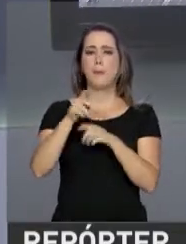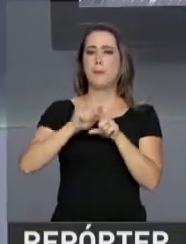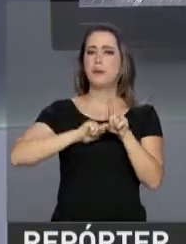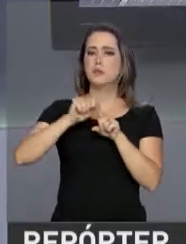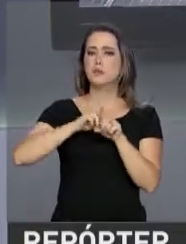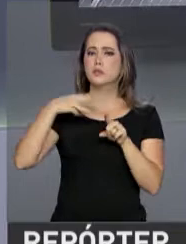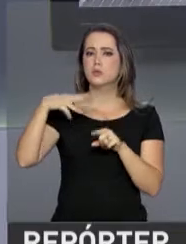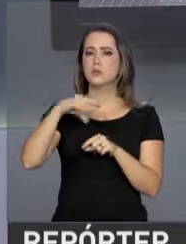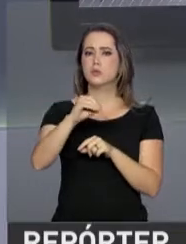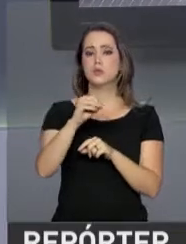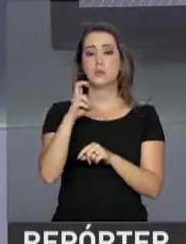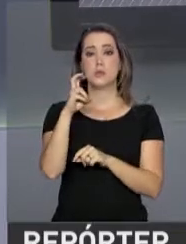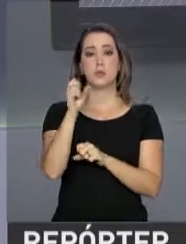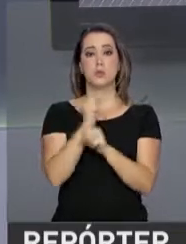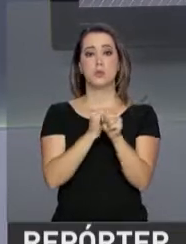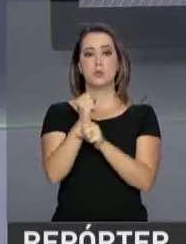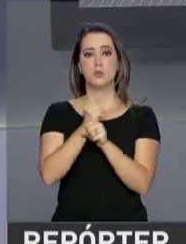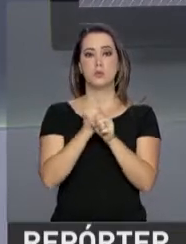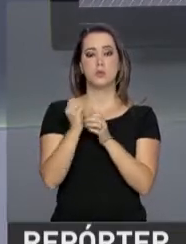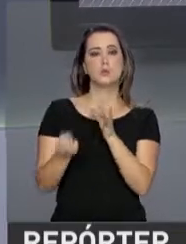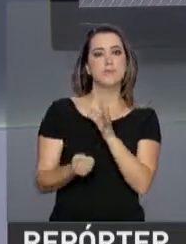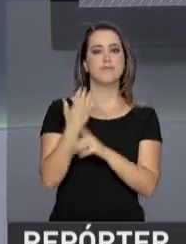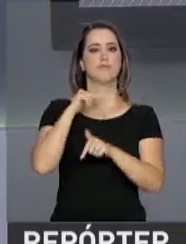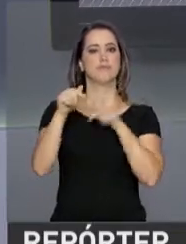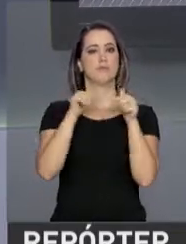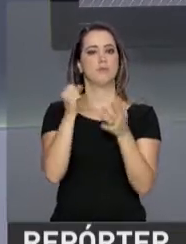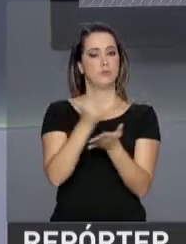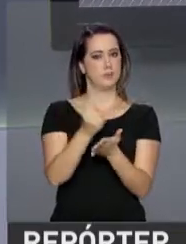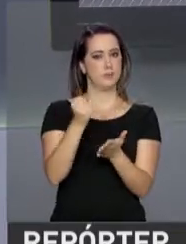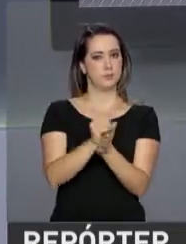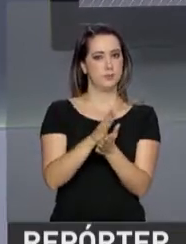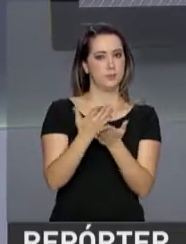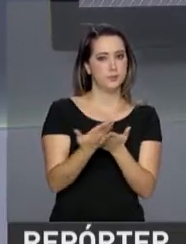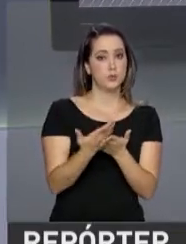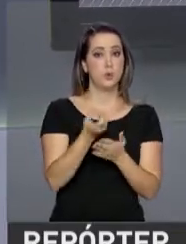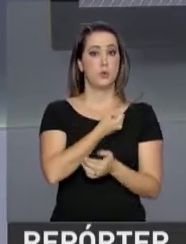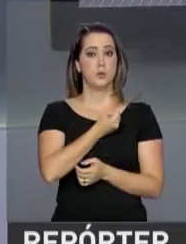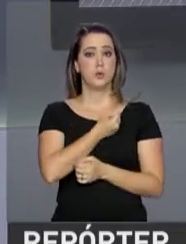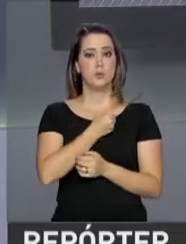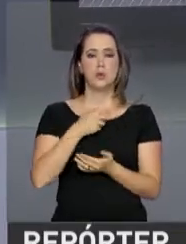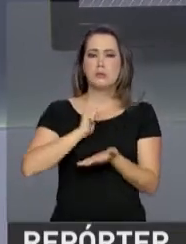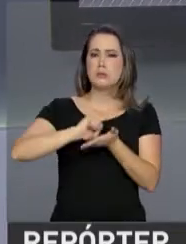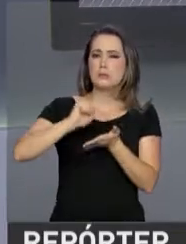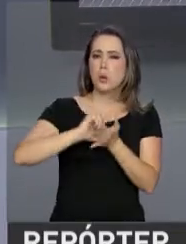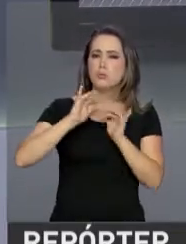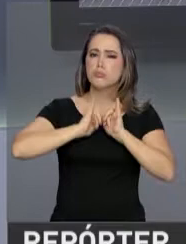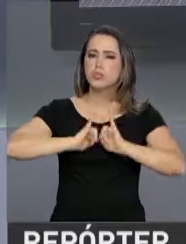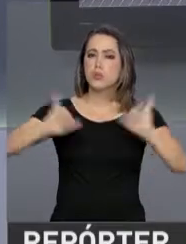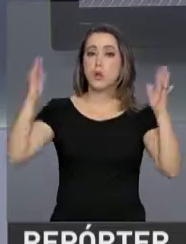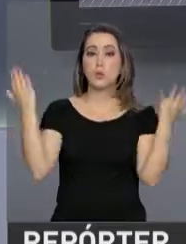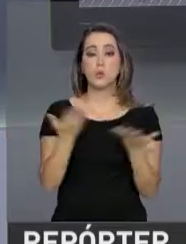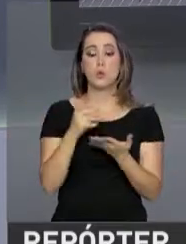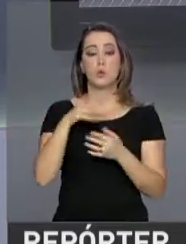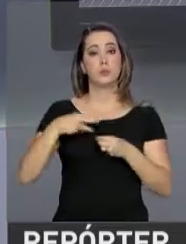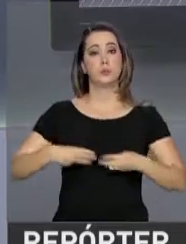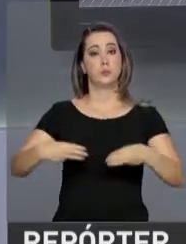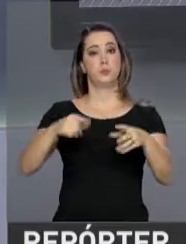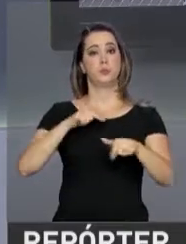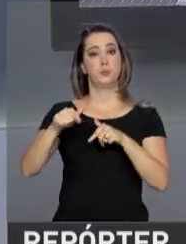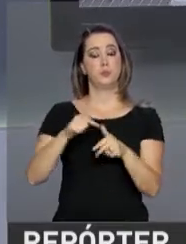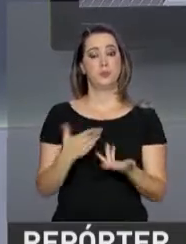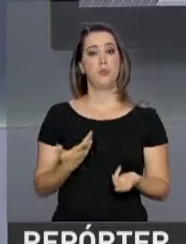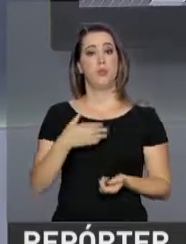dos últimos cinco anos na geração de empregos com carteira assinada os números foram divulgados hoje pelo ministério do trabalho